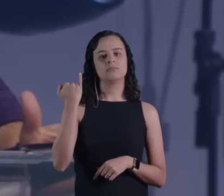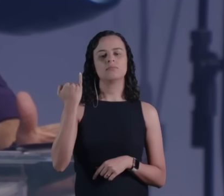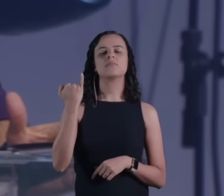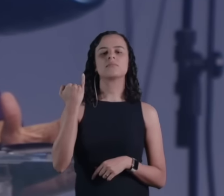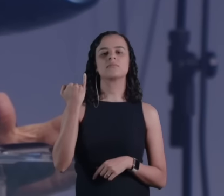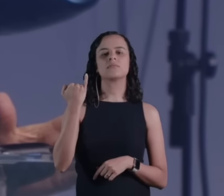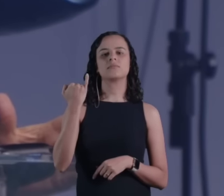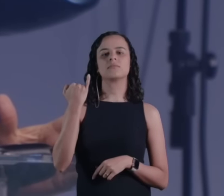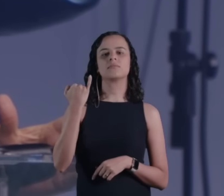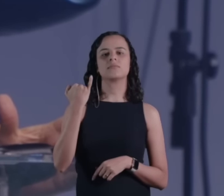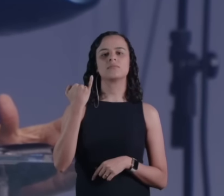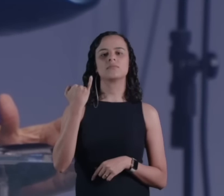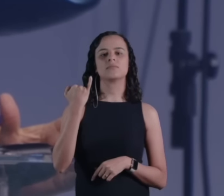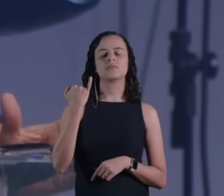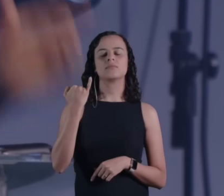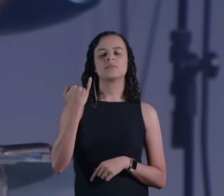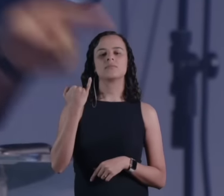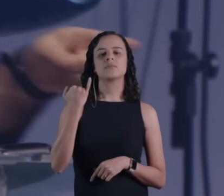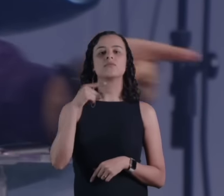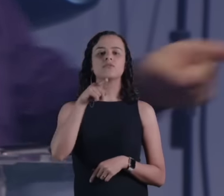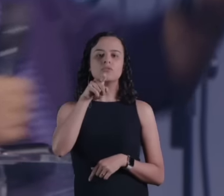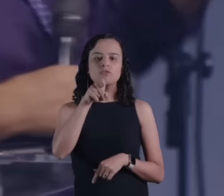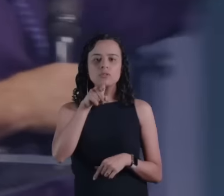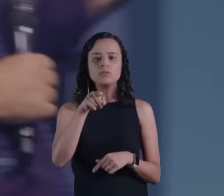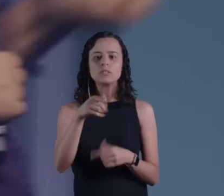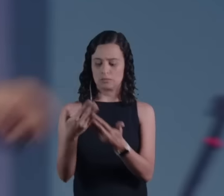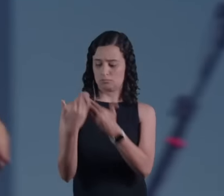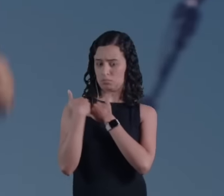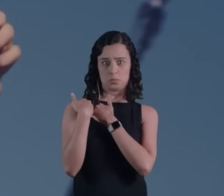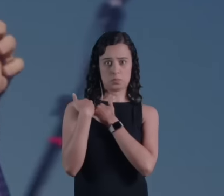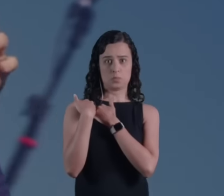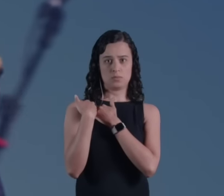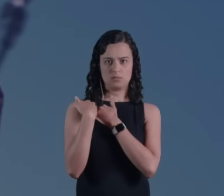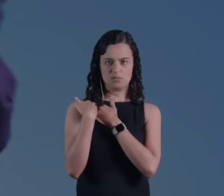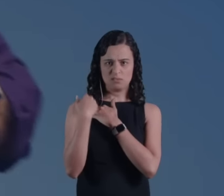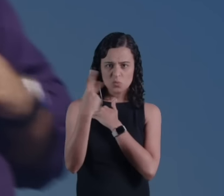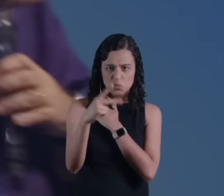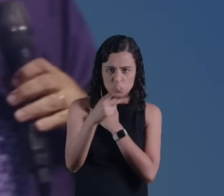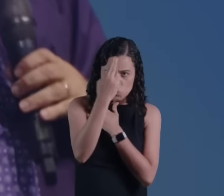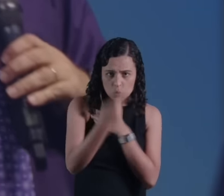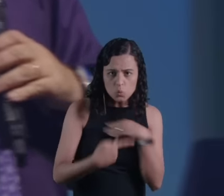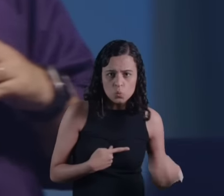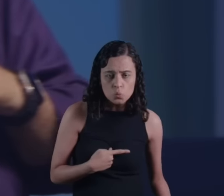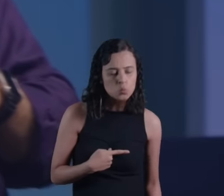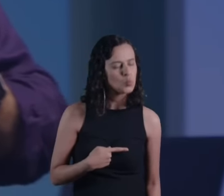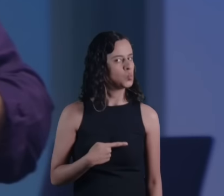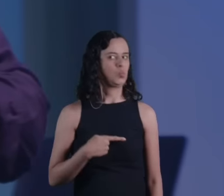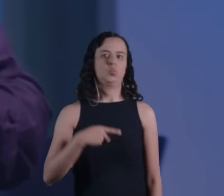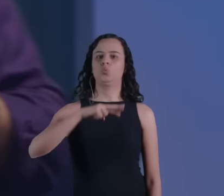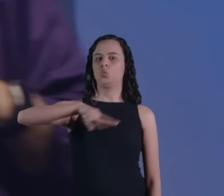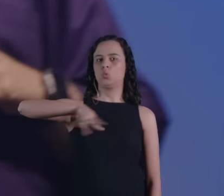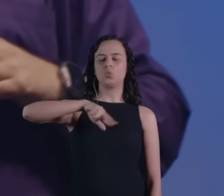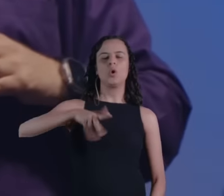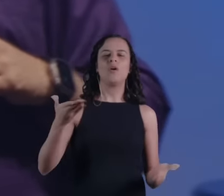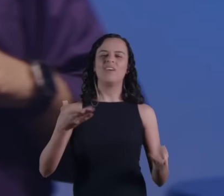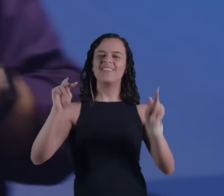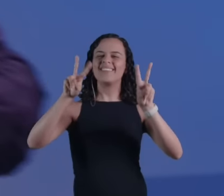a missão que você recebeu não é sua. Hoje está cheio de gente falando de